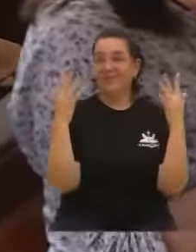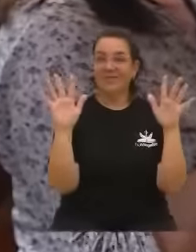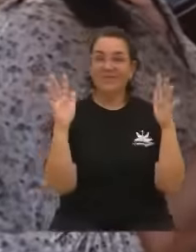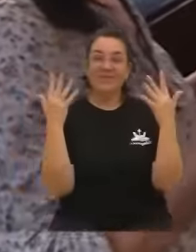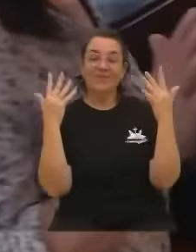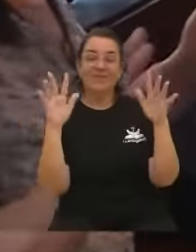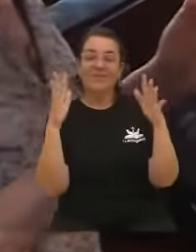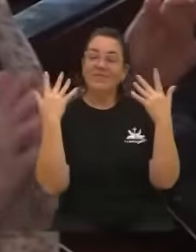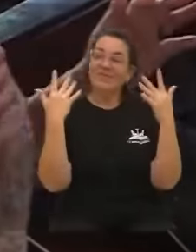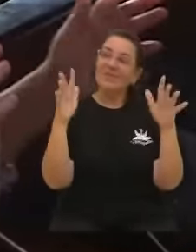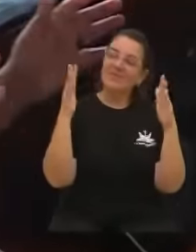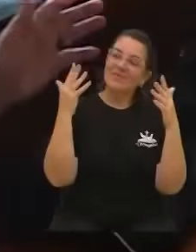aleluia,